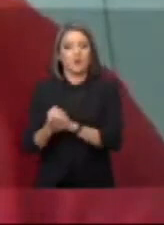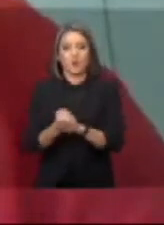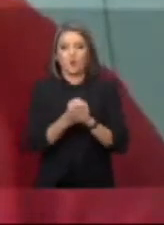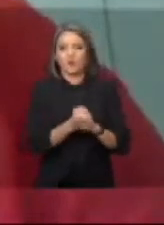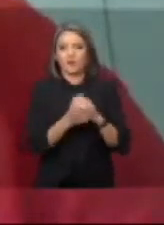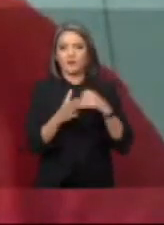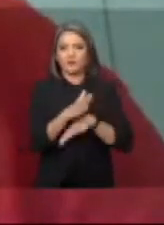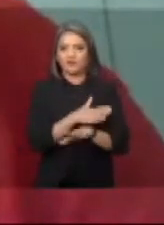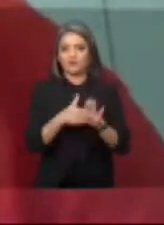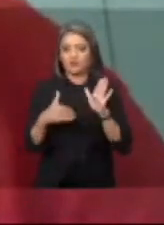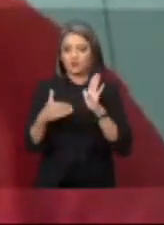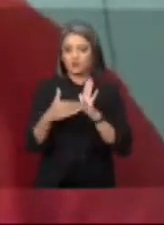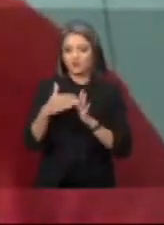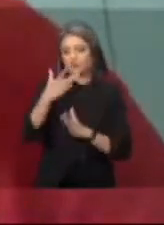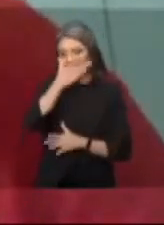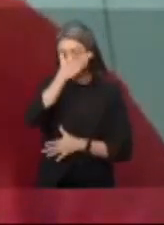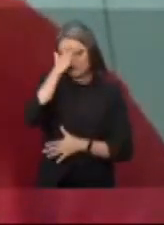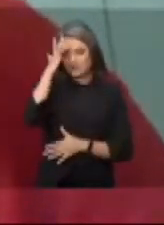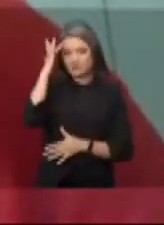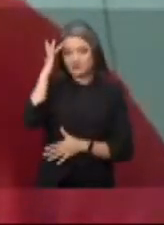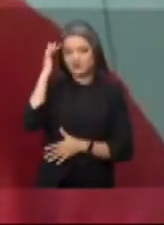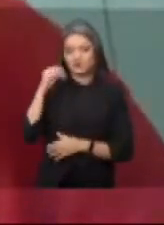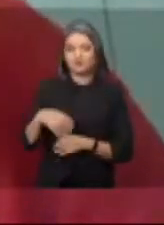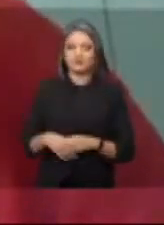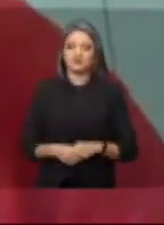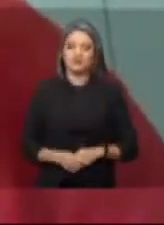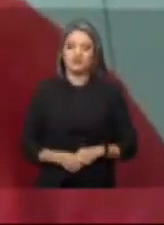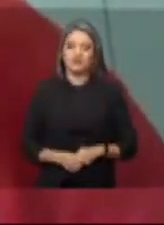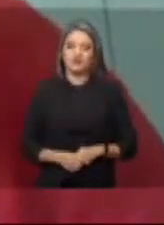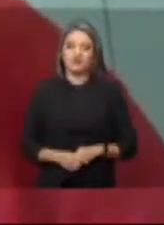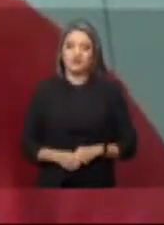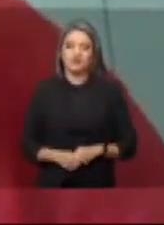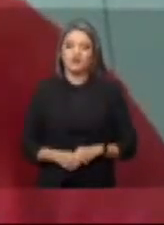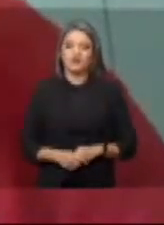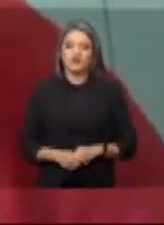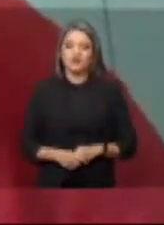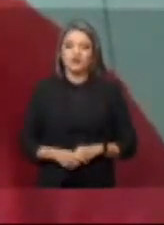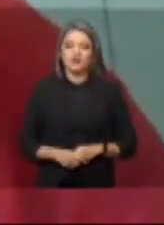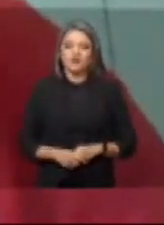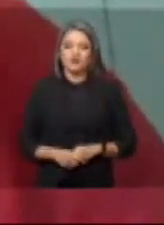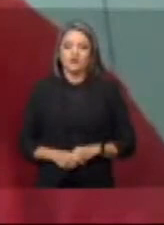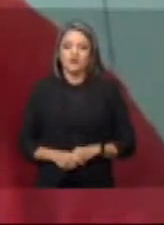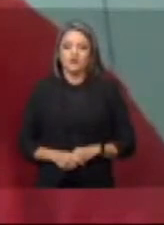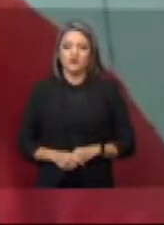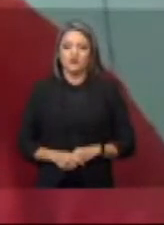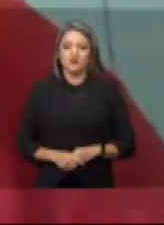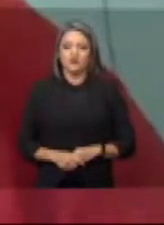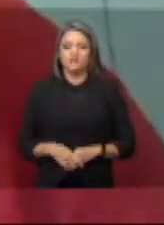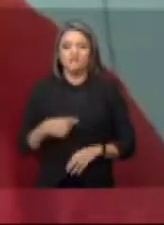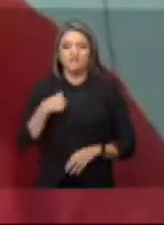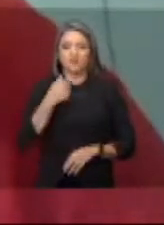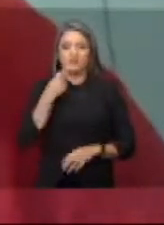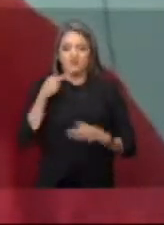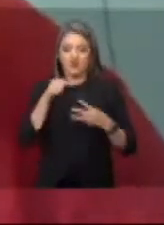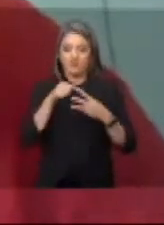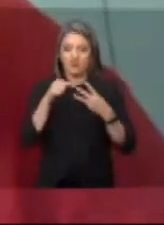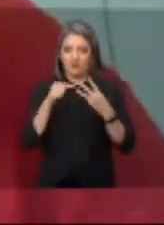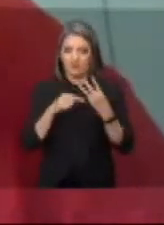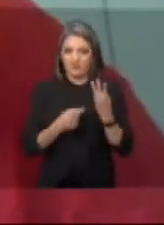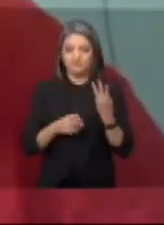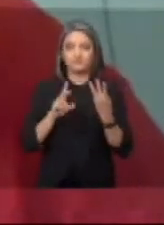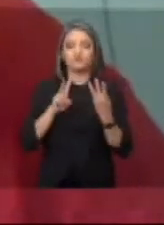a todas e todos. E eu queria começar, vou falar de três pontos sobre a